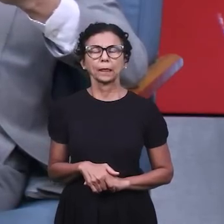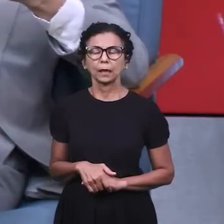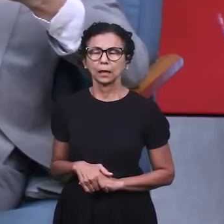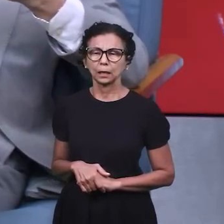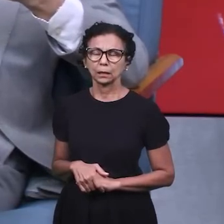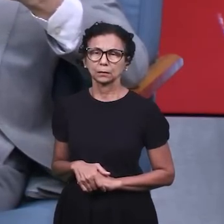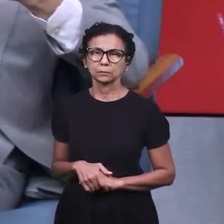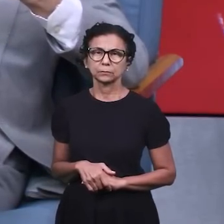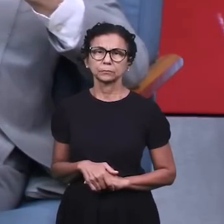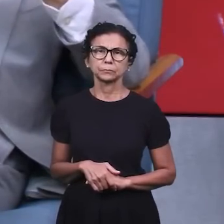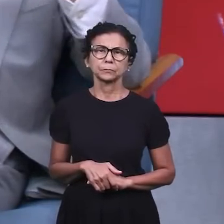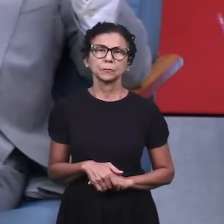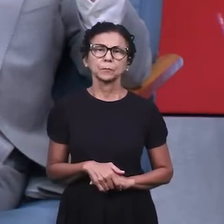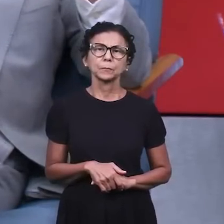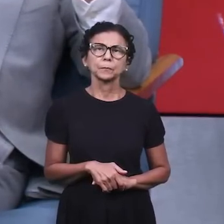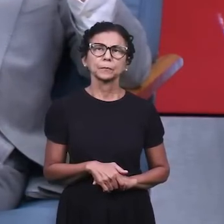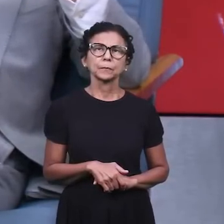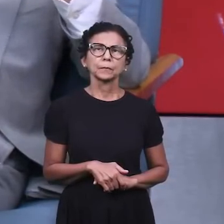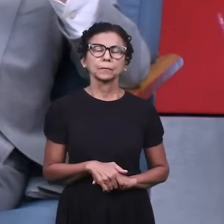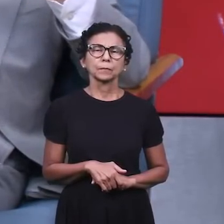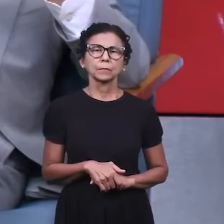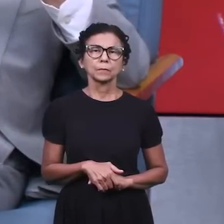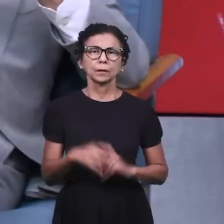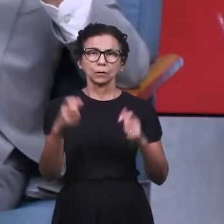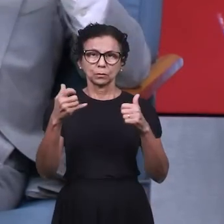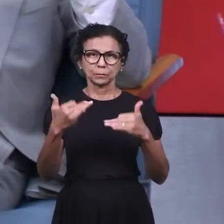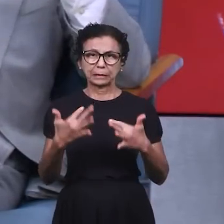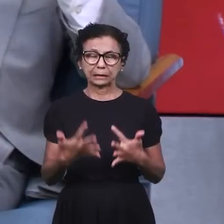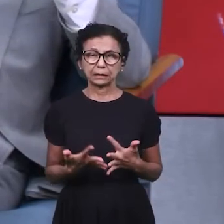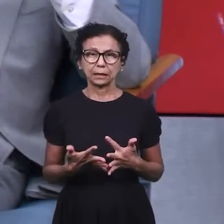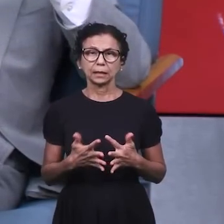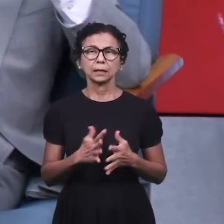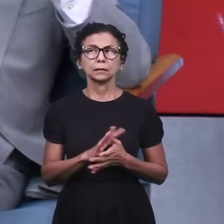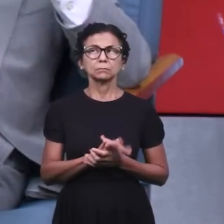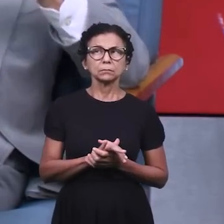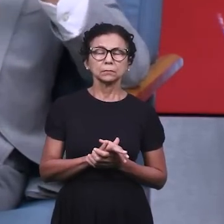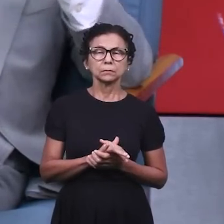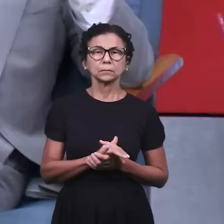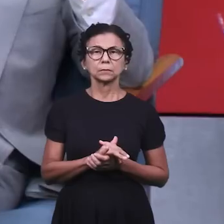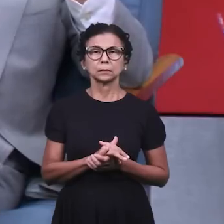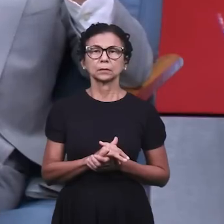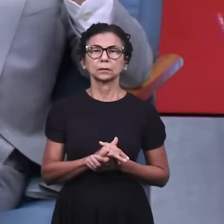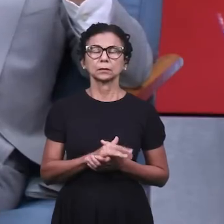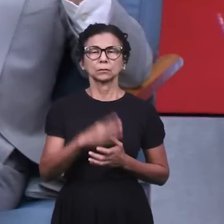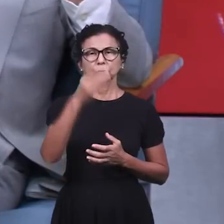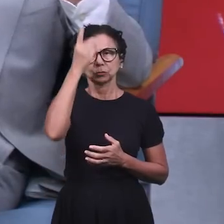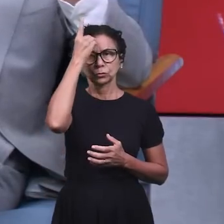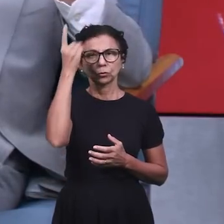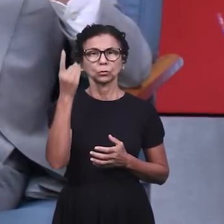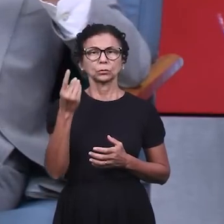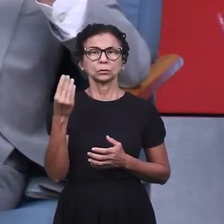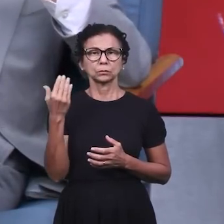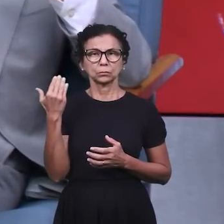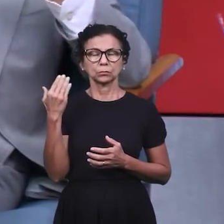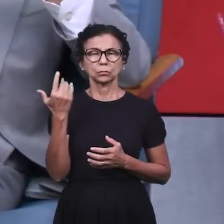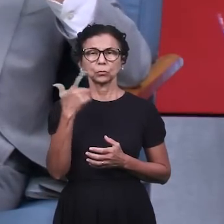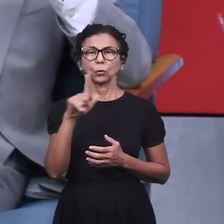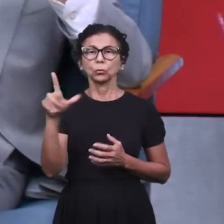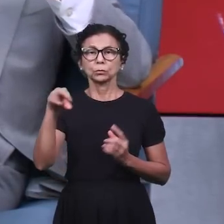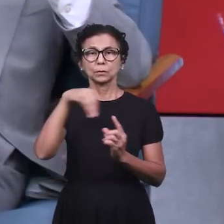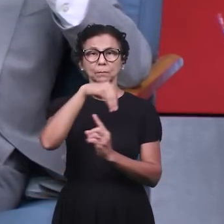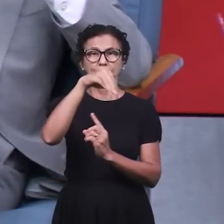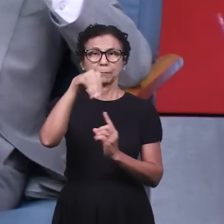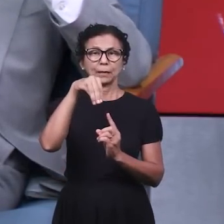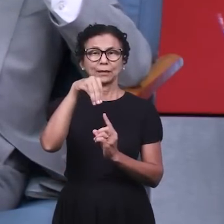Eu disse, como os outros, falei sobre os outros, vamos falar sobre também outras formas,